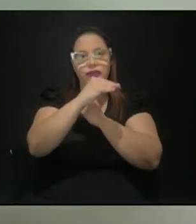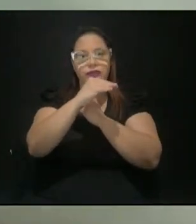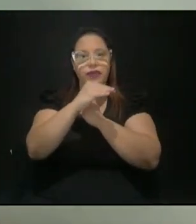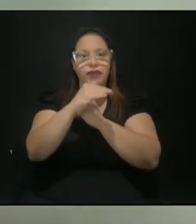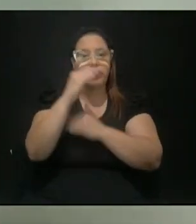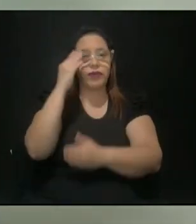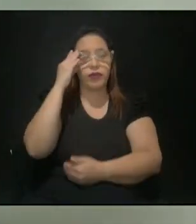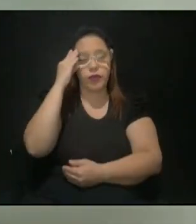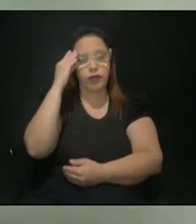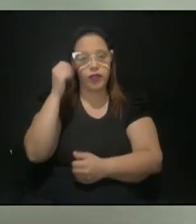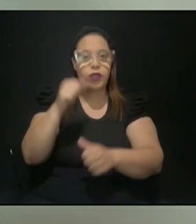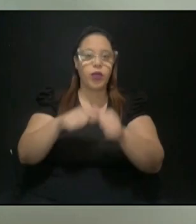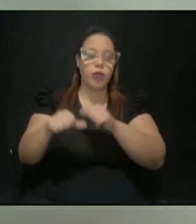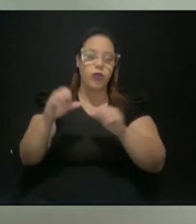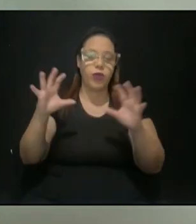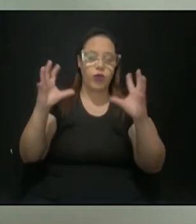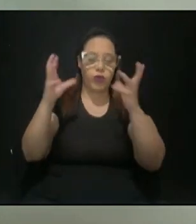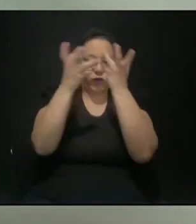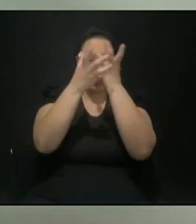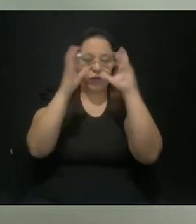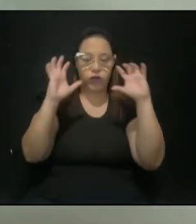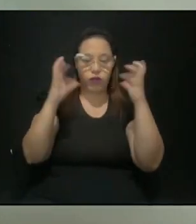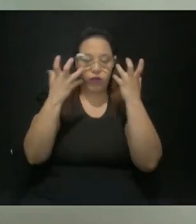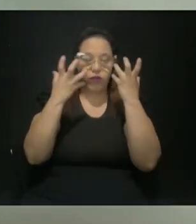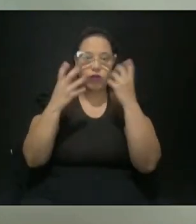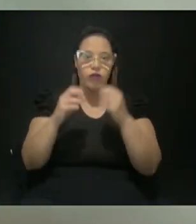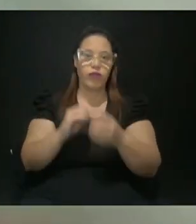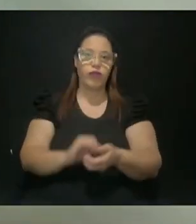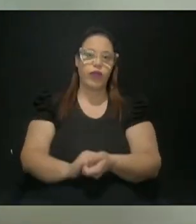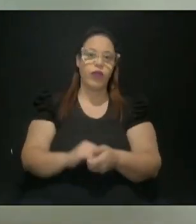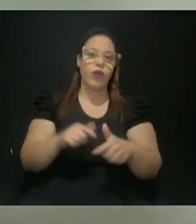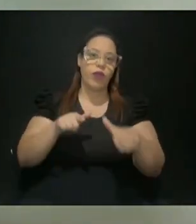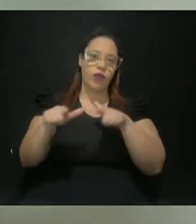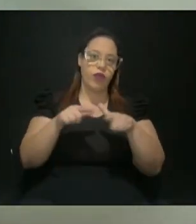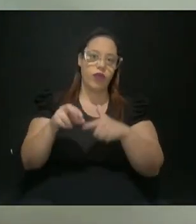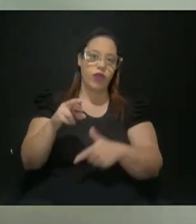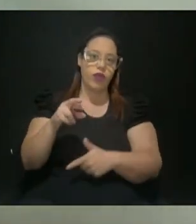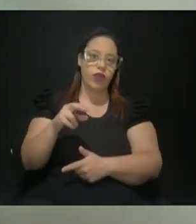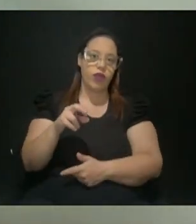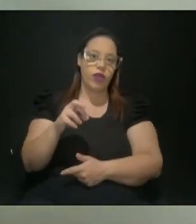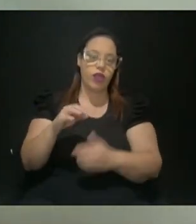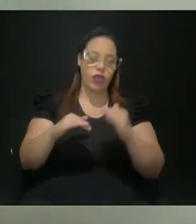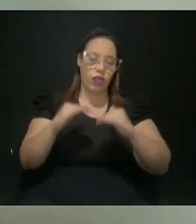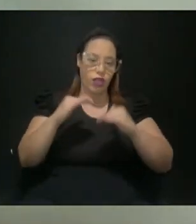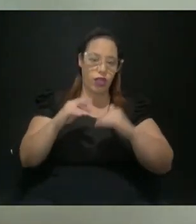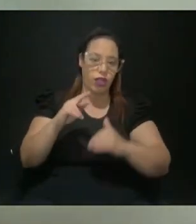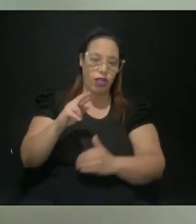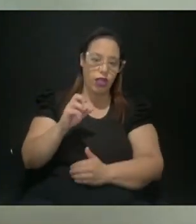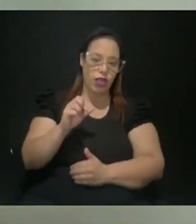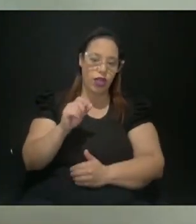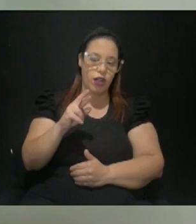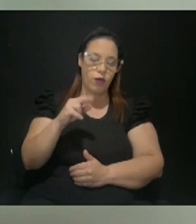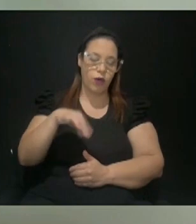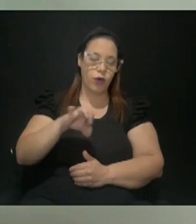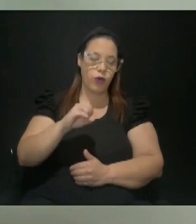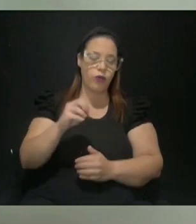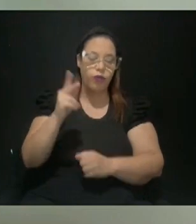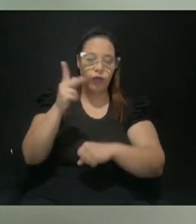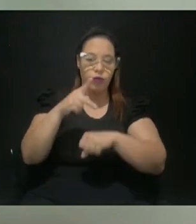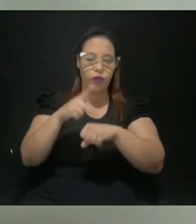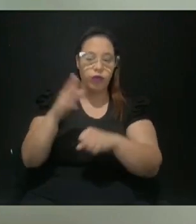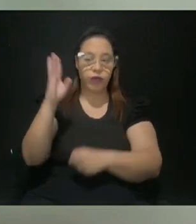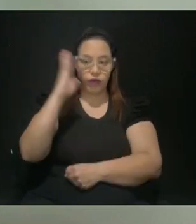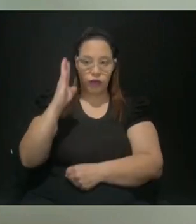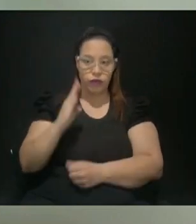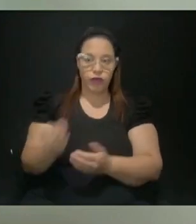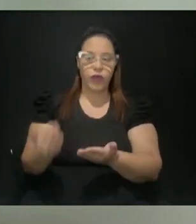mudanças climáticas, e o mercado regulado de carbono para o país vai trazer, né, essa